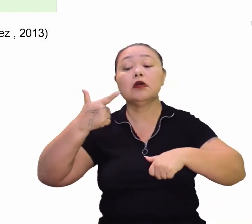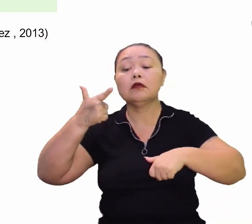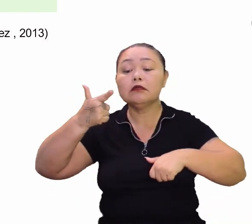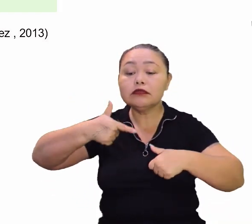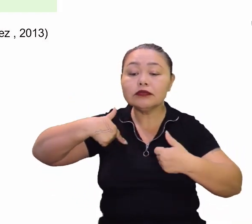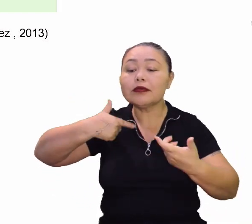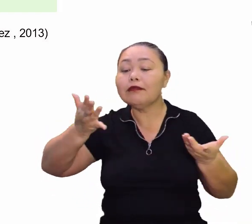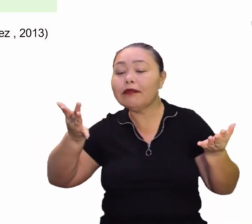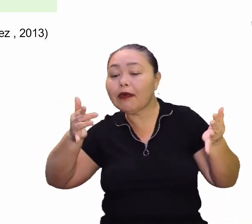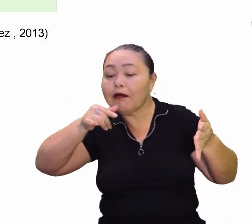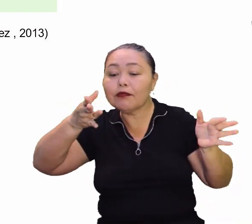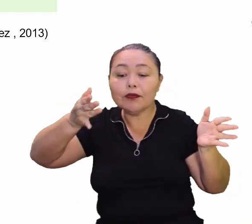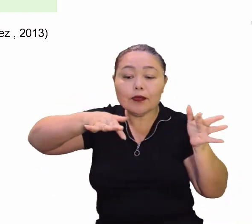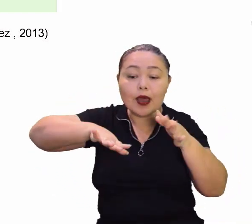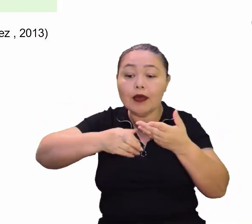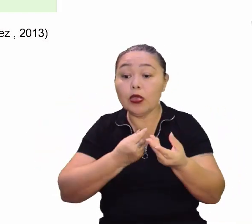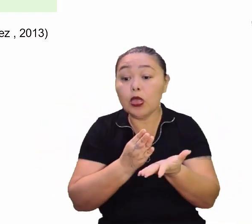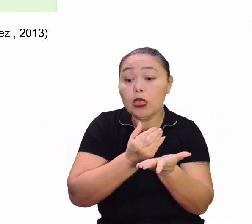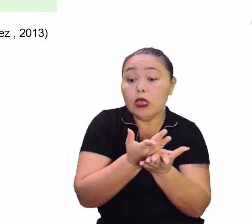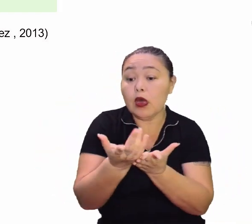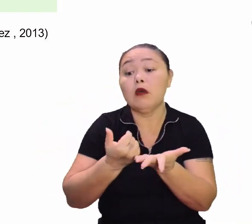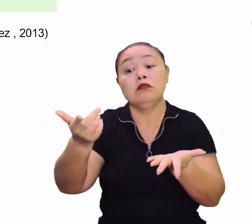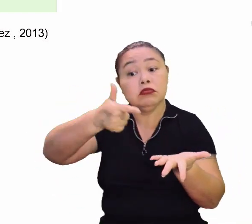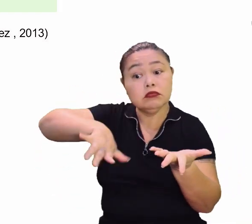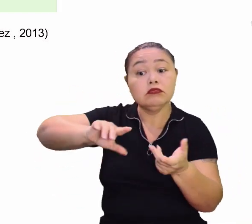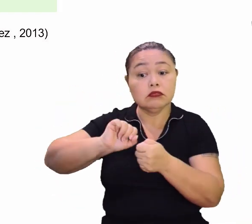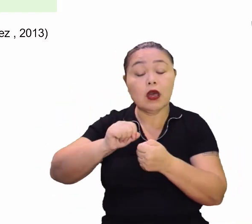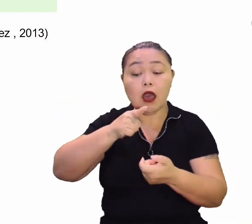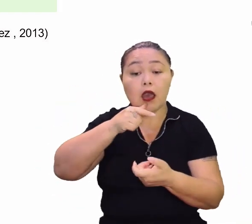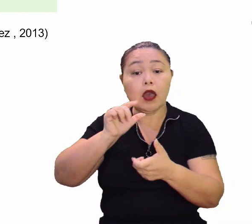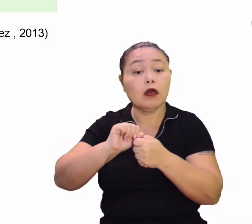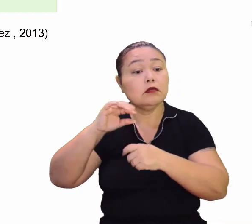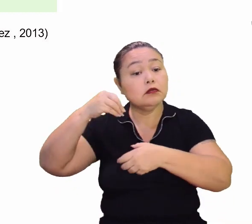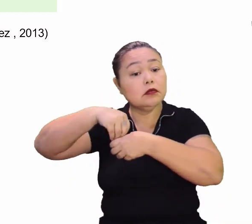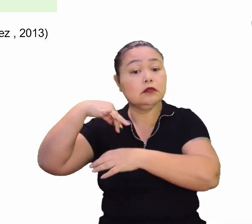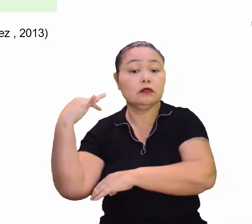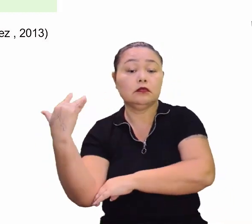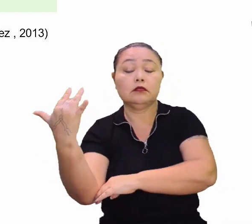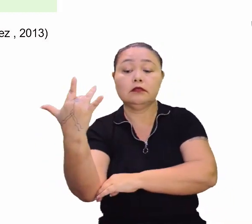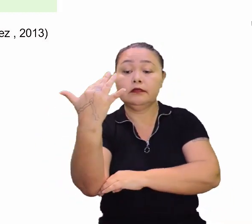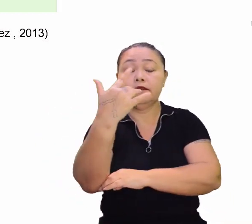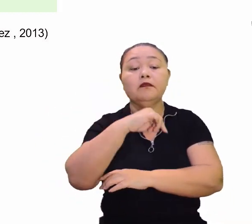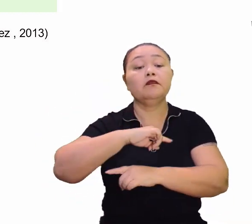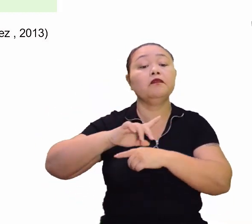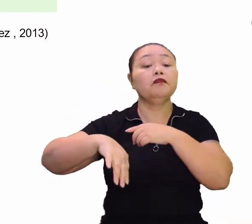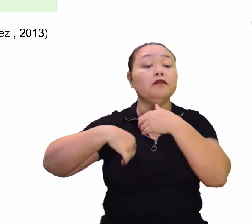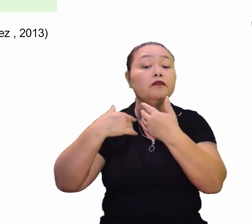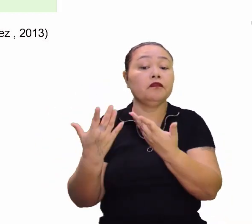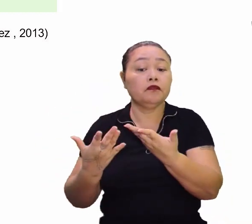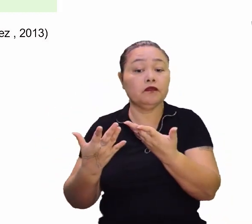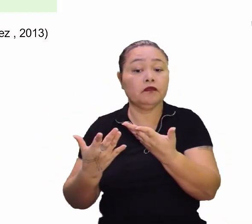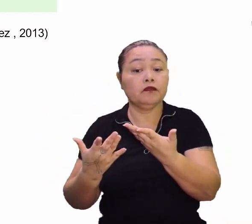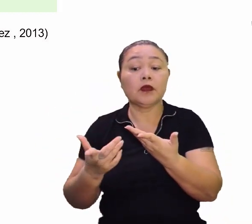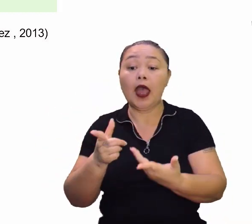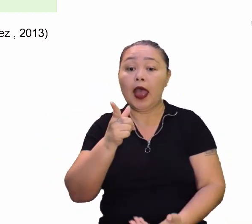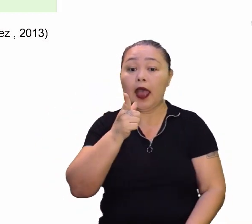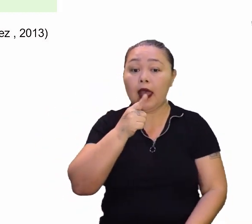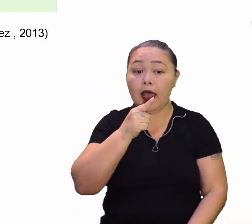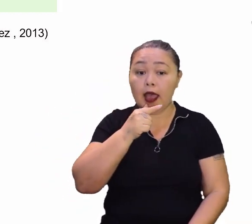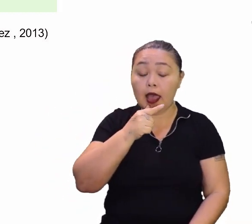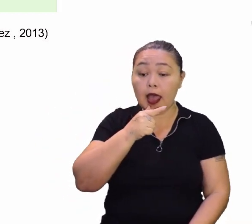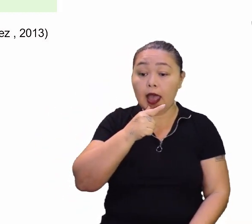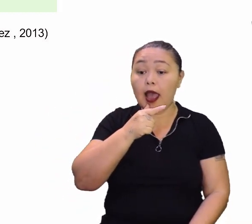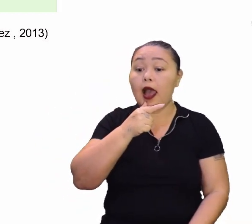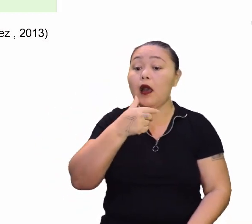renovar constantemente em seu contínuo ciclo da natureza, a água tem se tornado um recurso natural escasso